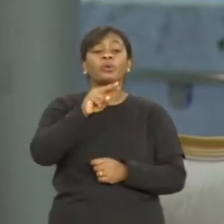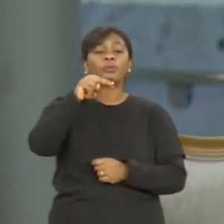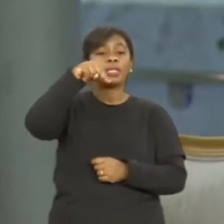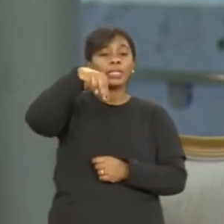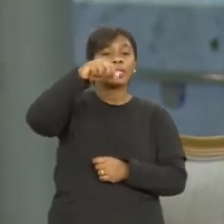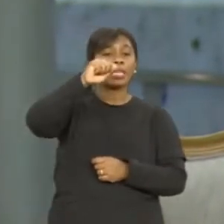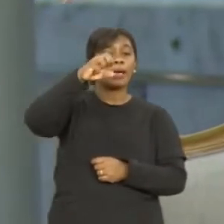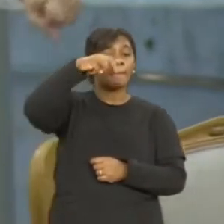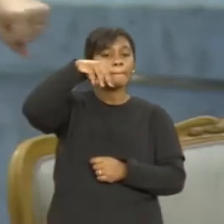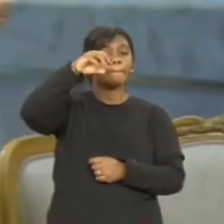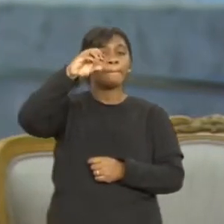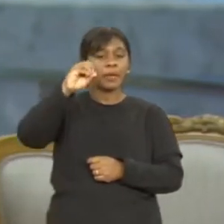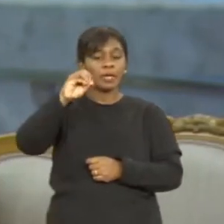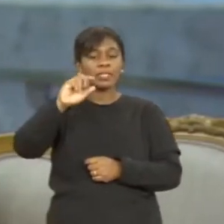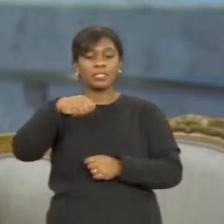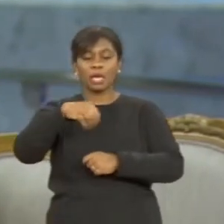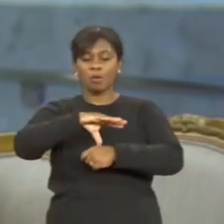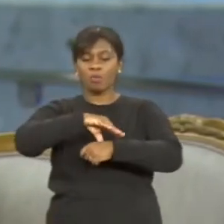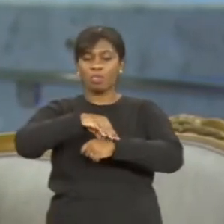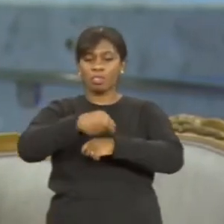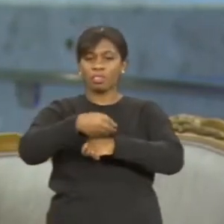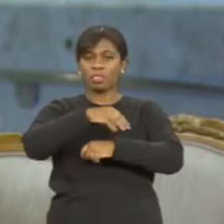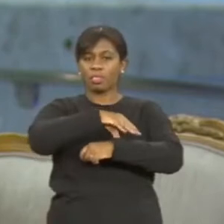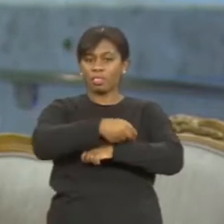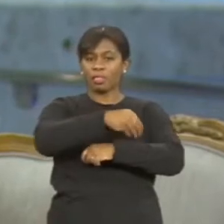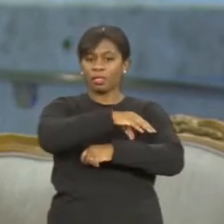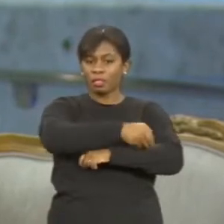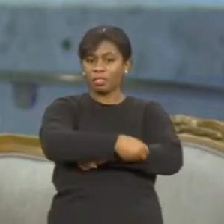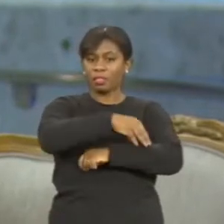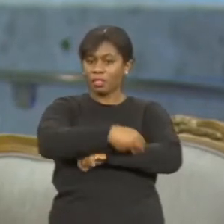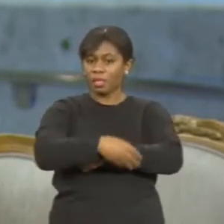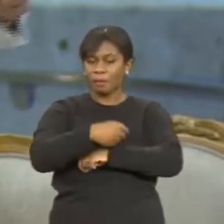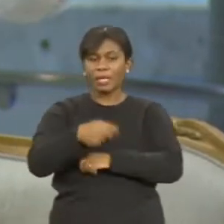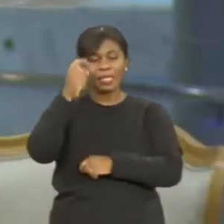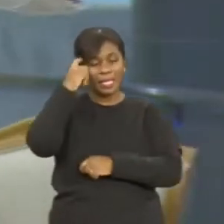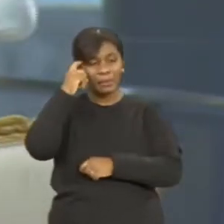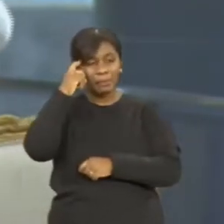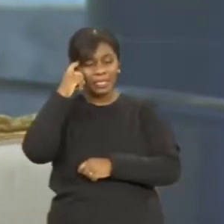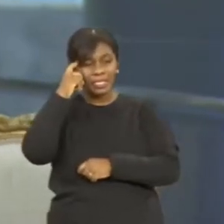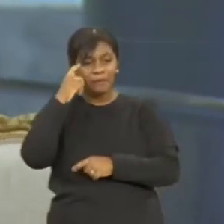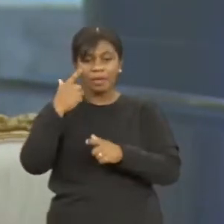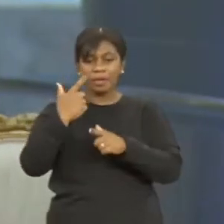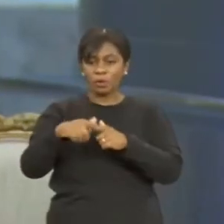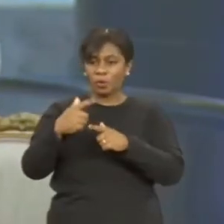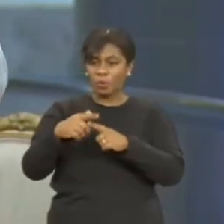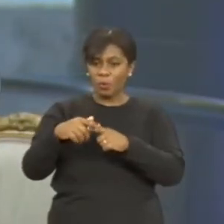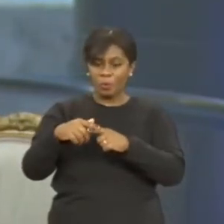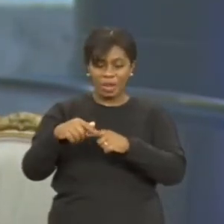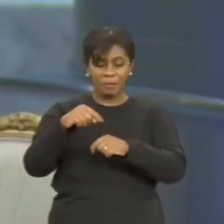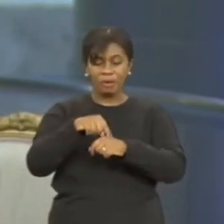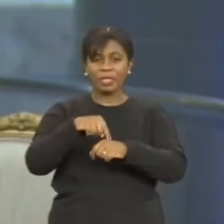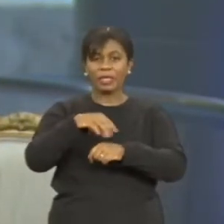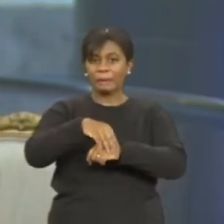E ele pensava que o problema dele era na pele, era lepra, mas o problema maior dele não era na pele, era o orgulho